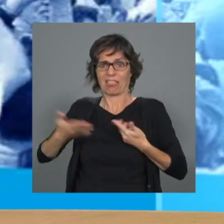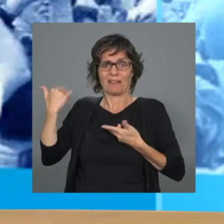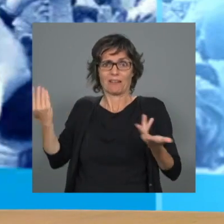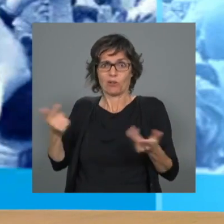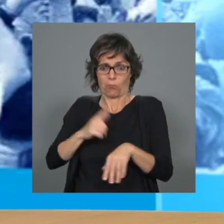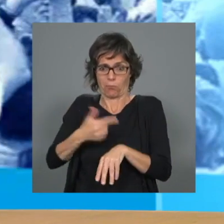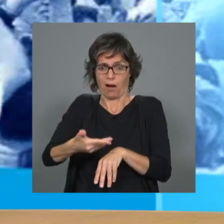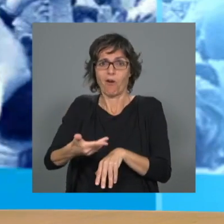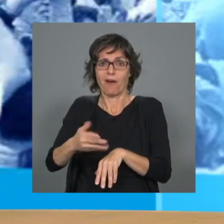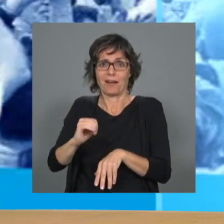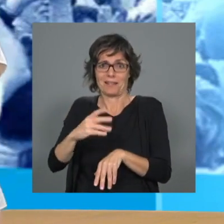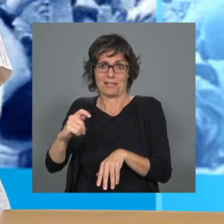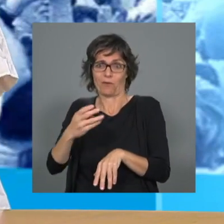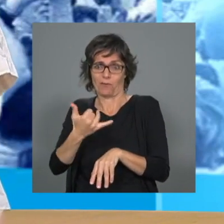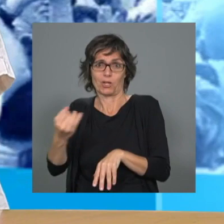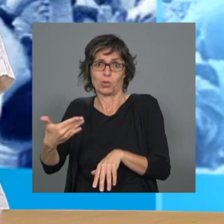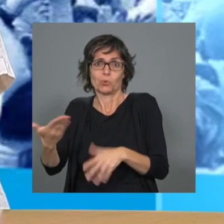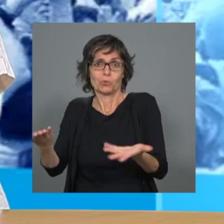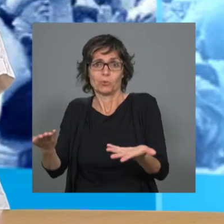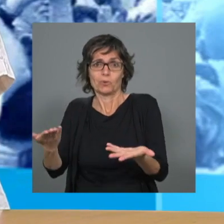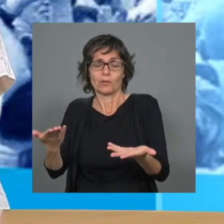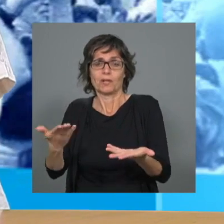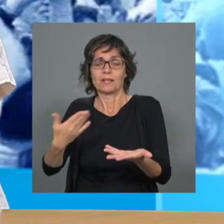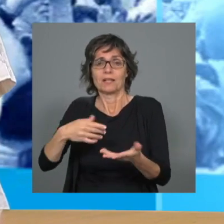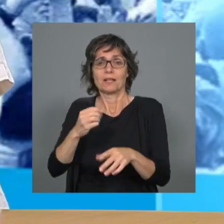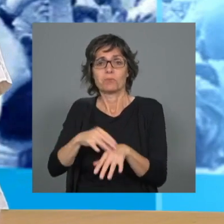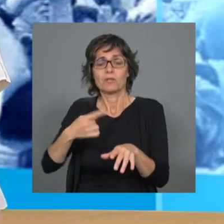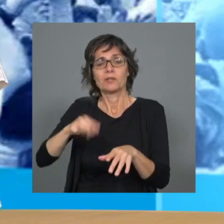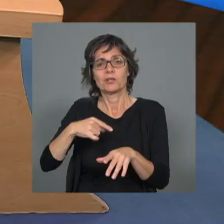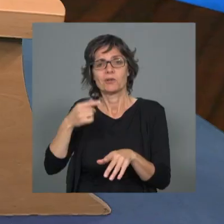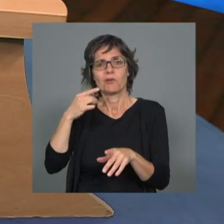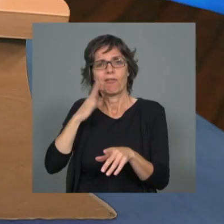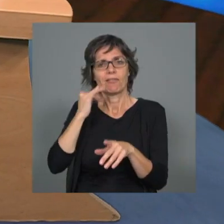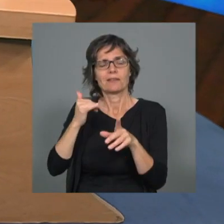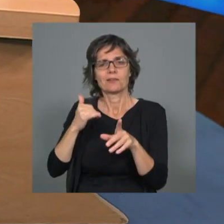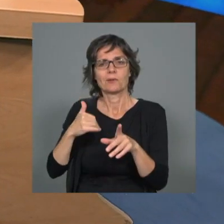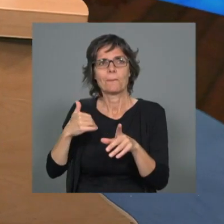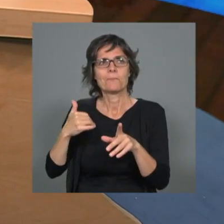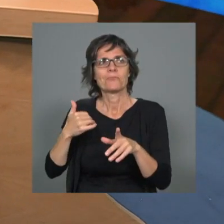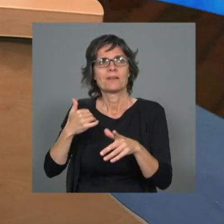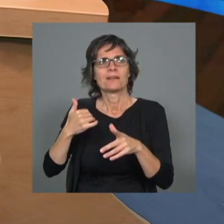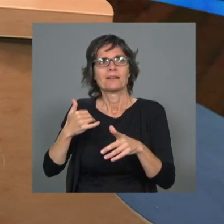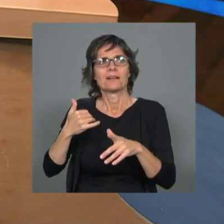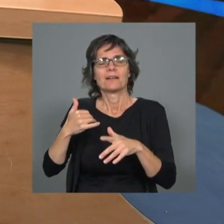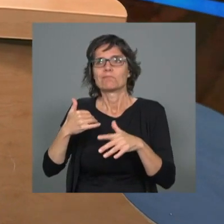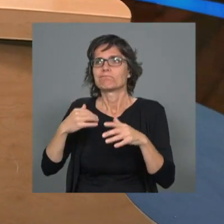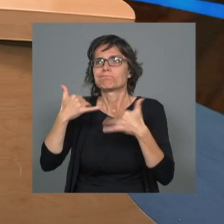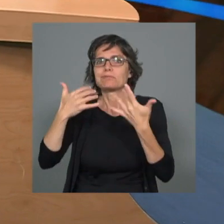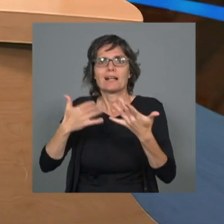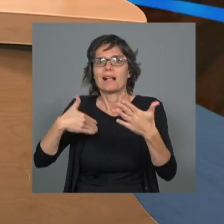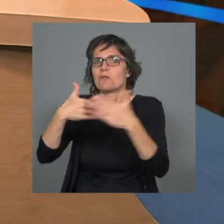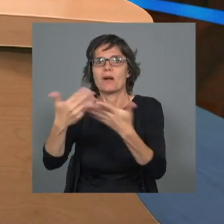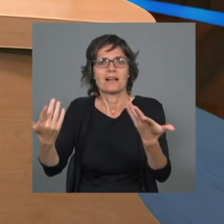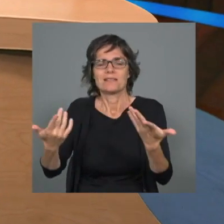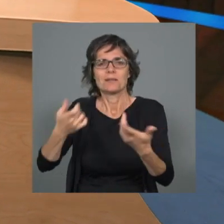XXI e tentamos chegar ao nosso máximo de humanidade, que eu acho que é isso que é, de facto, querer